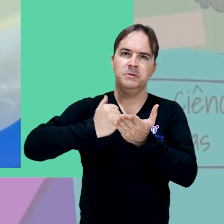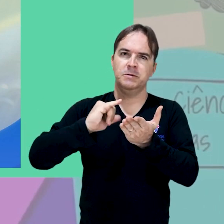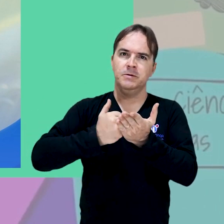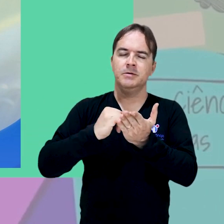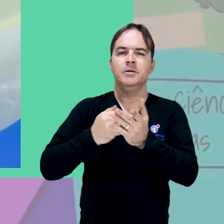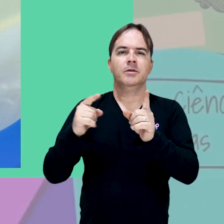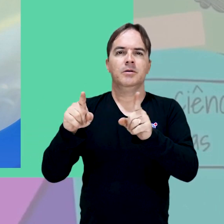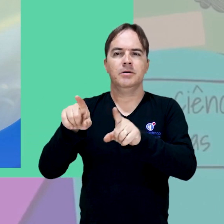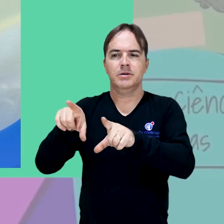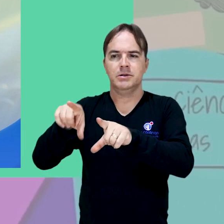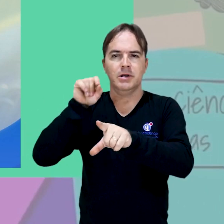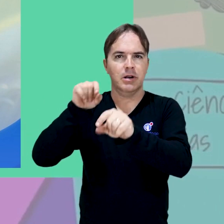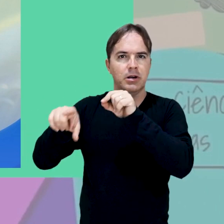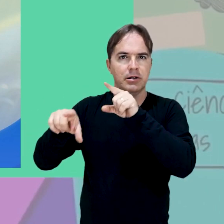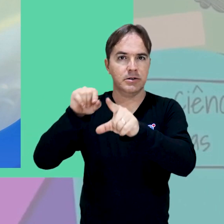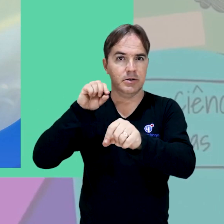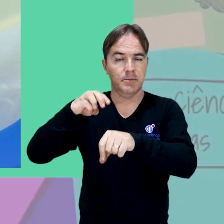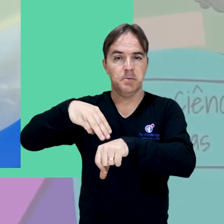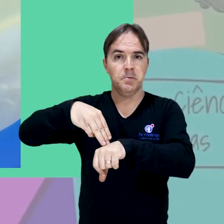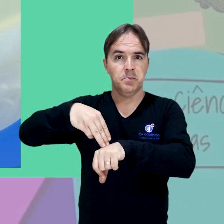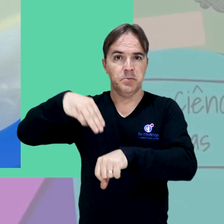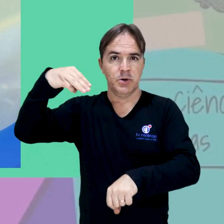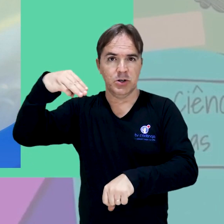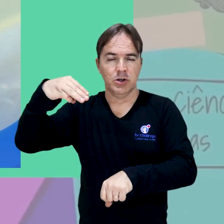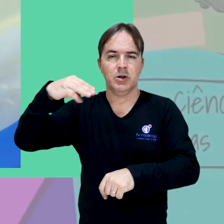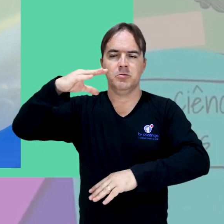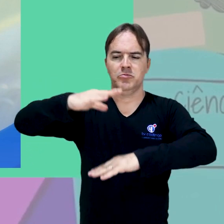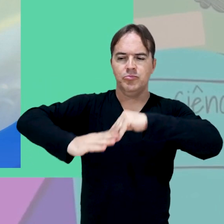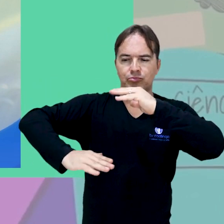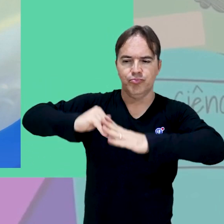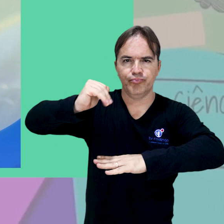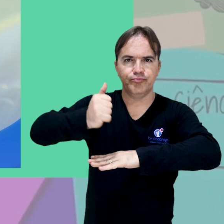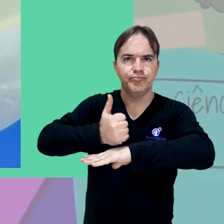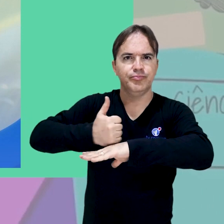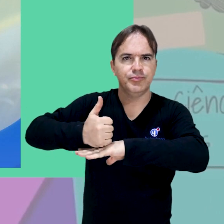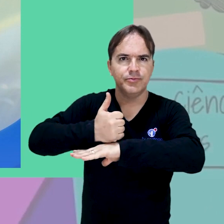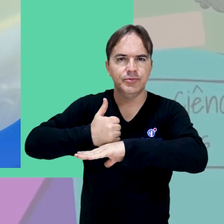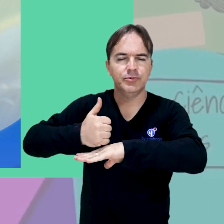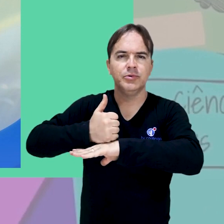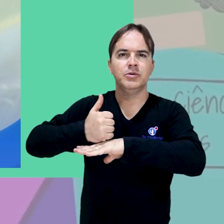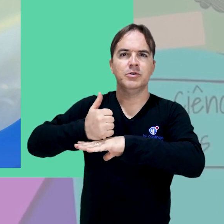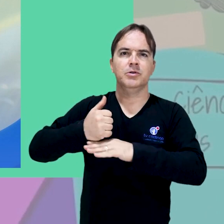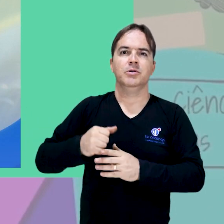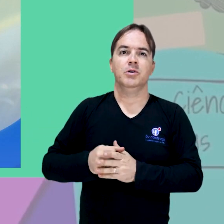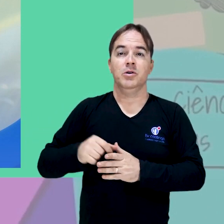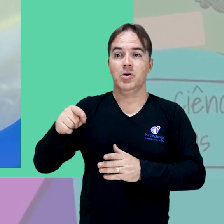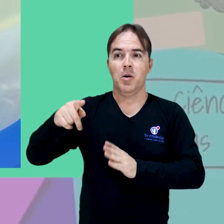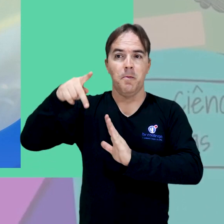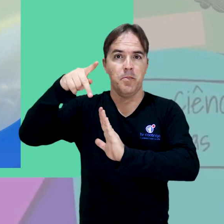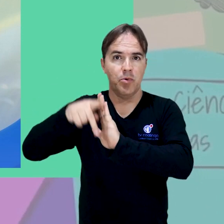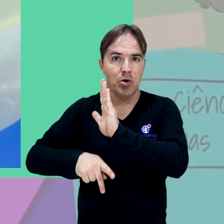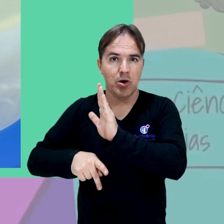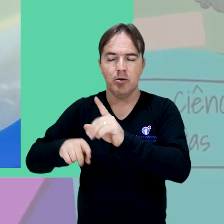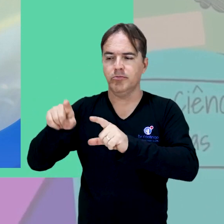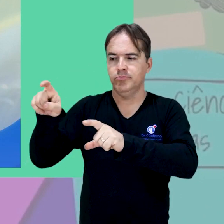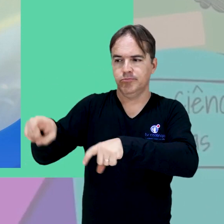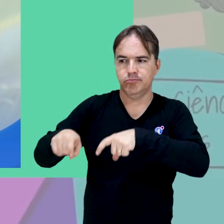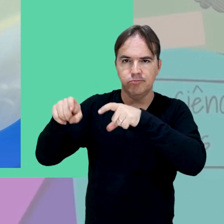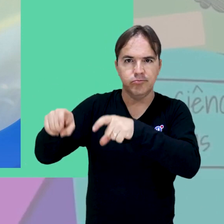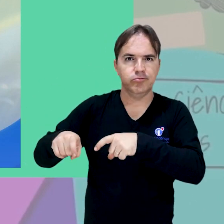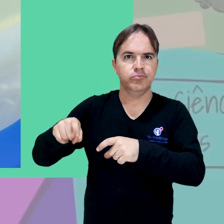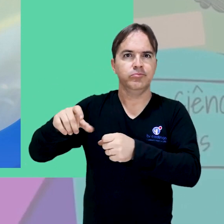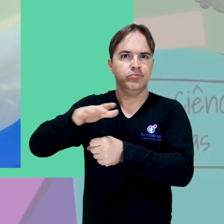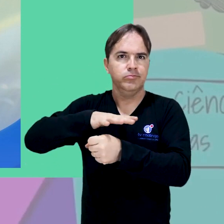processo seletivo do mestrado profissional do programa de pós-graduação em extensão Rural da